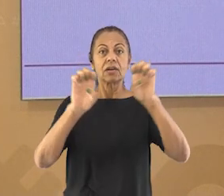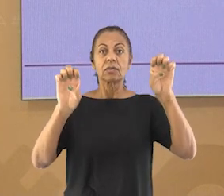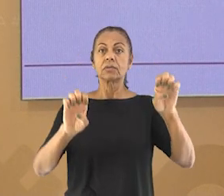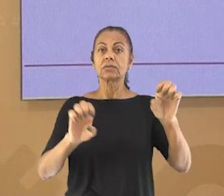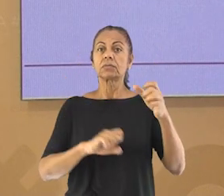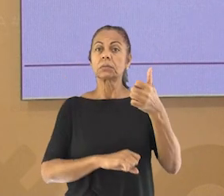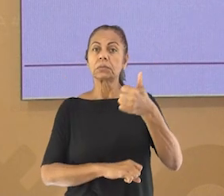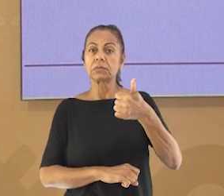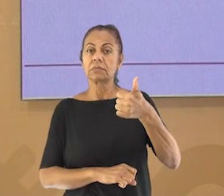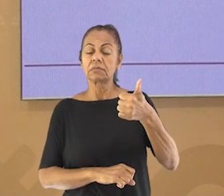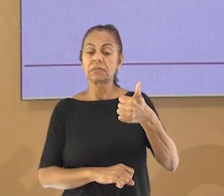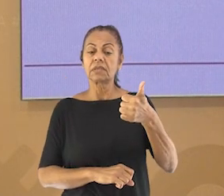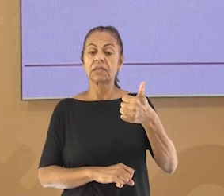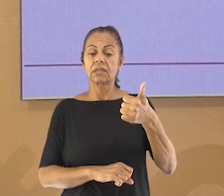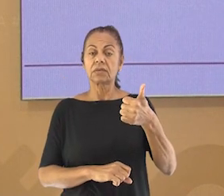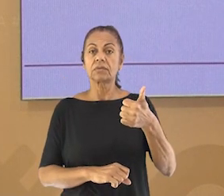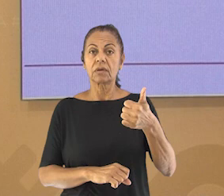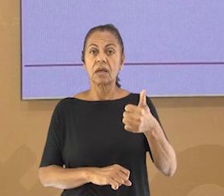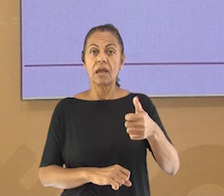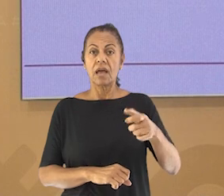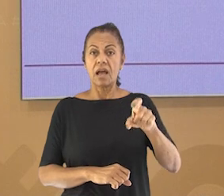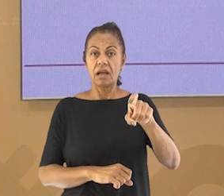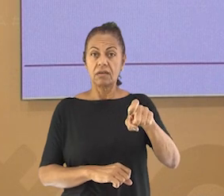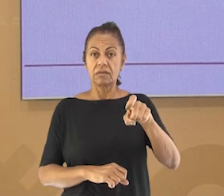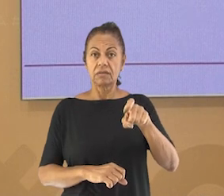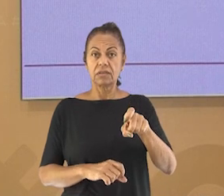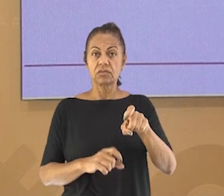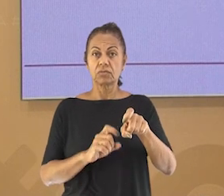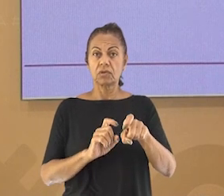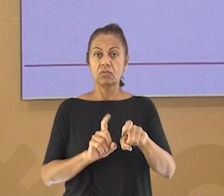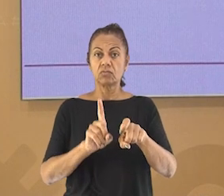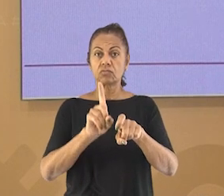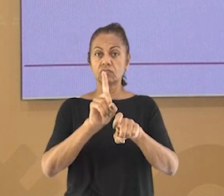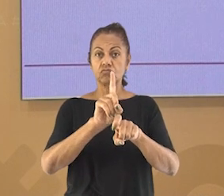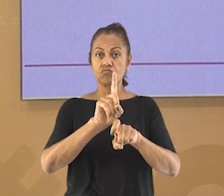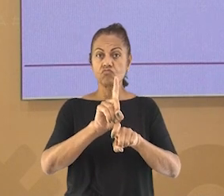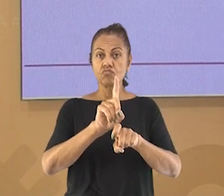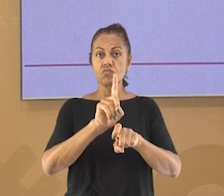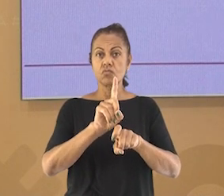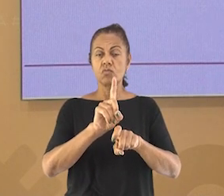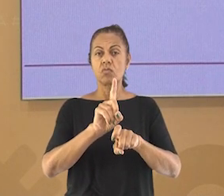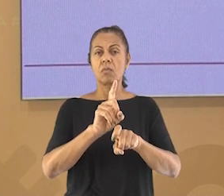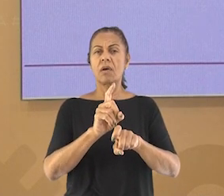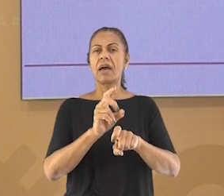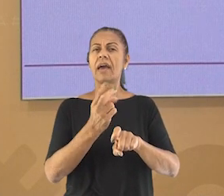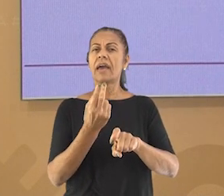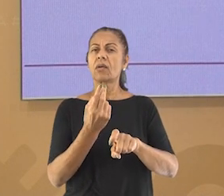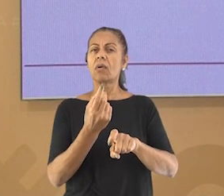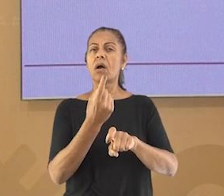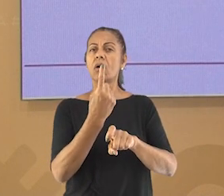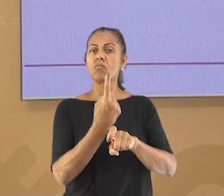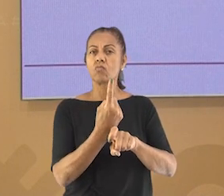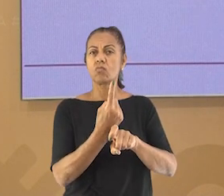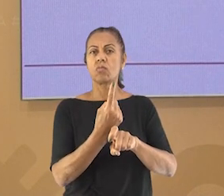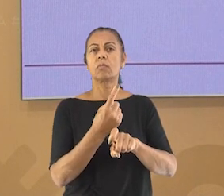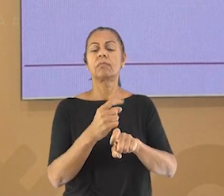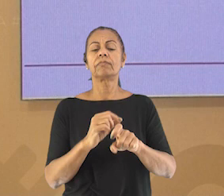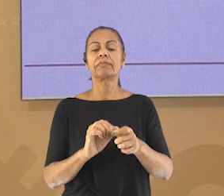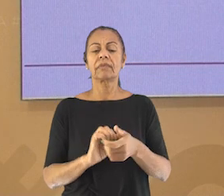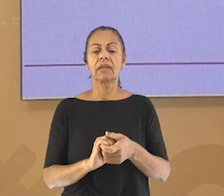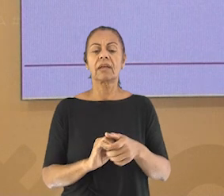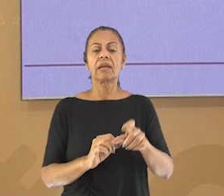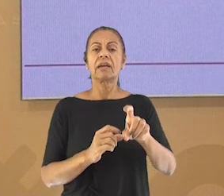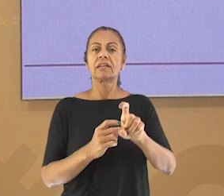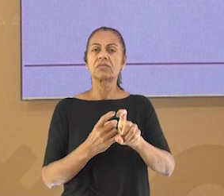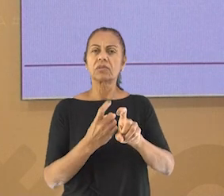y e z. Nas equações do primeiro grau, o expoente das incógnitas é sempre igual